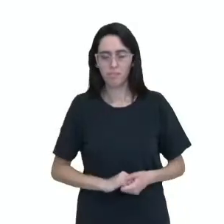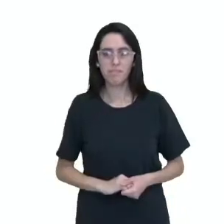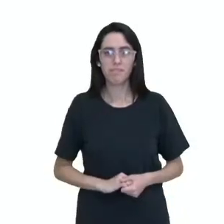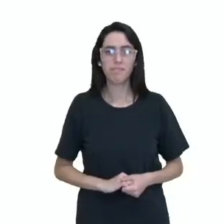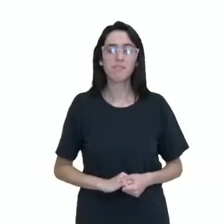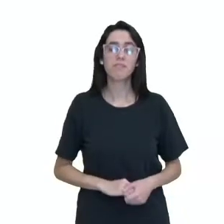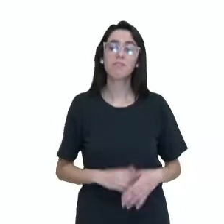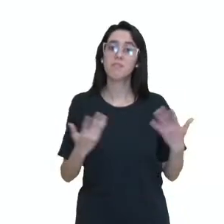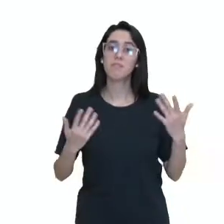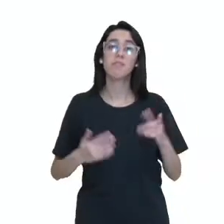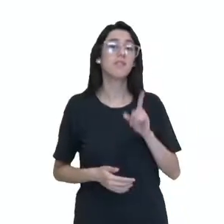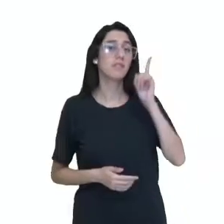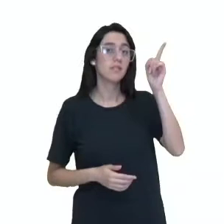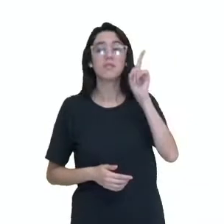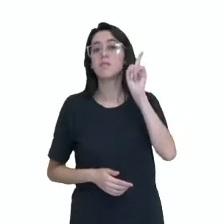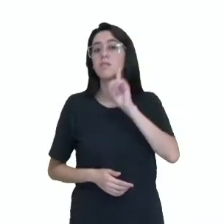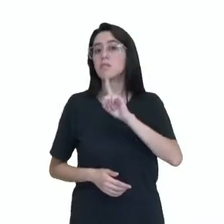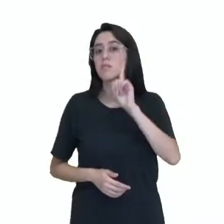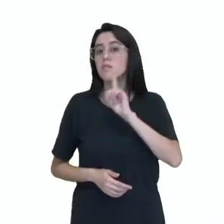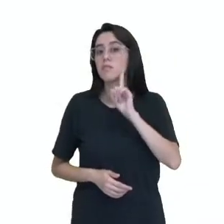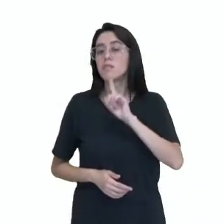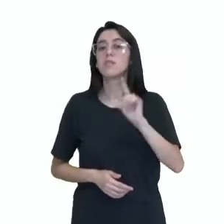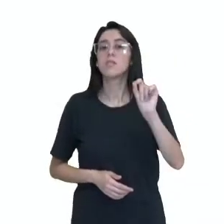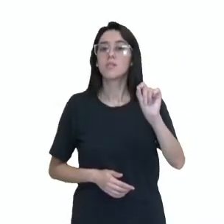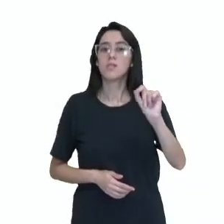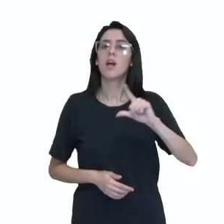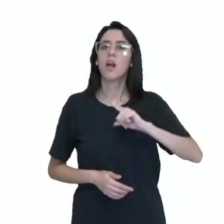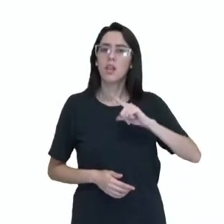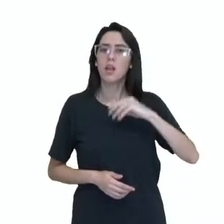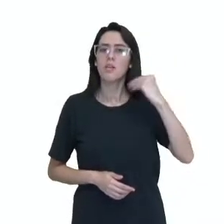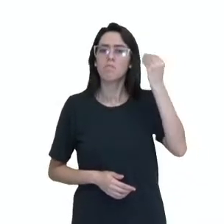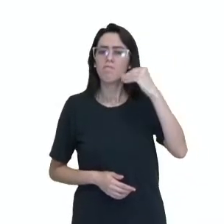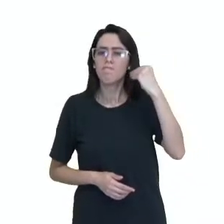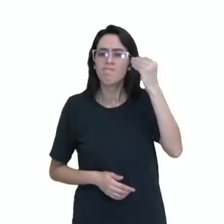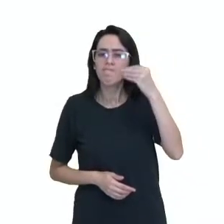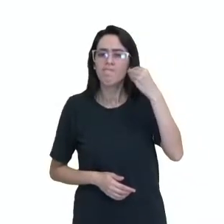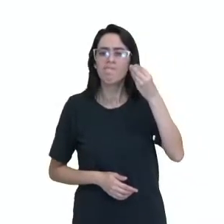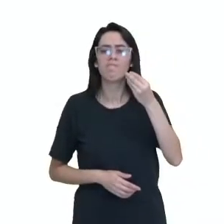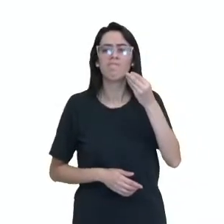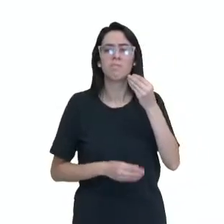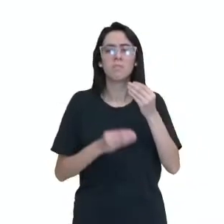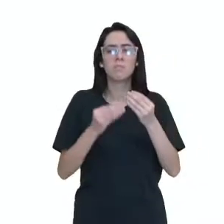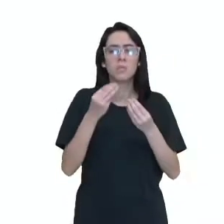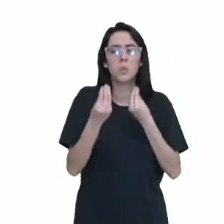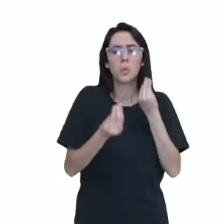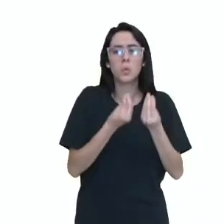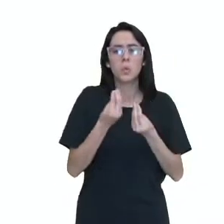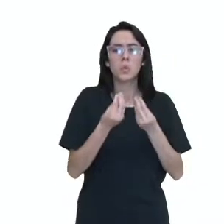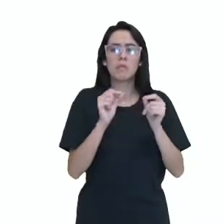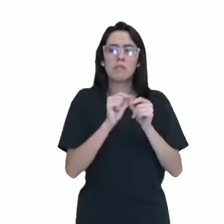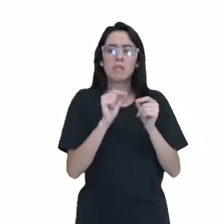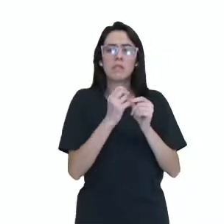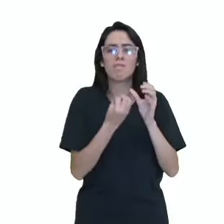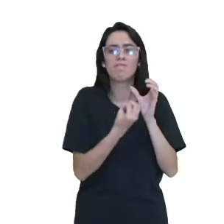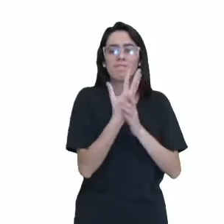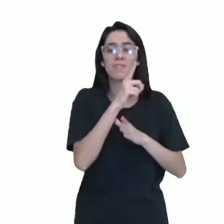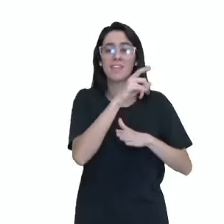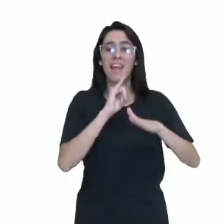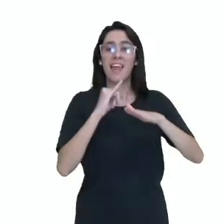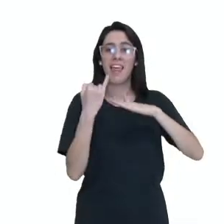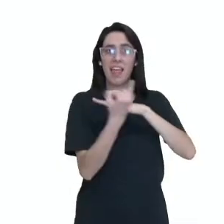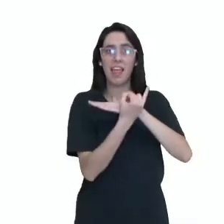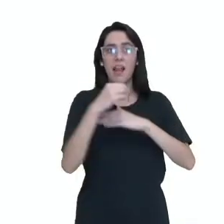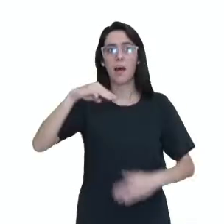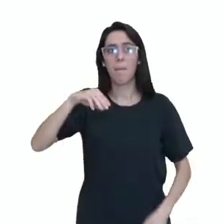enquanto os Estados Unidos acabam realizando testes nas Ilhas Marshall, mais